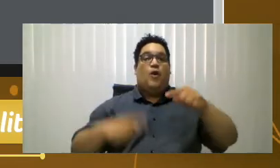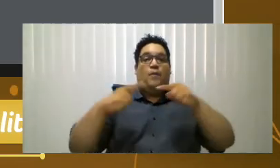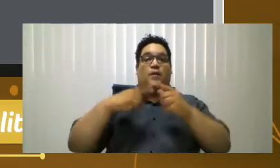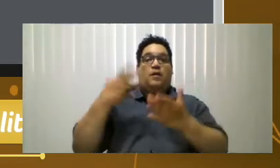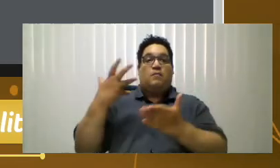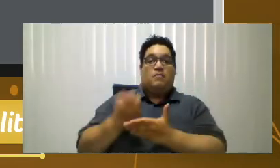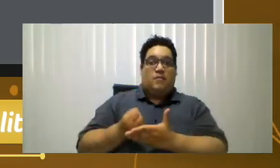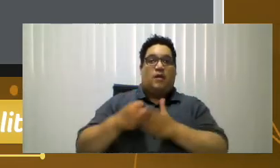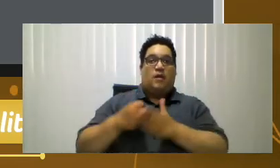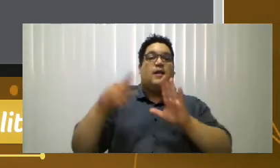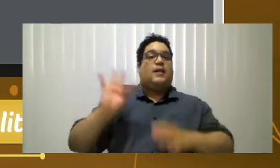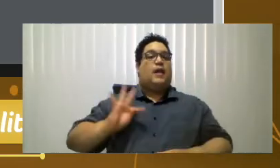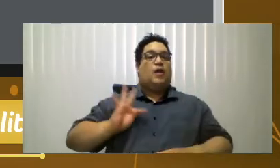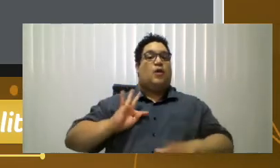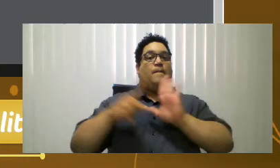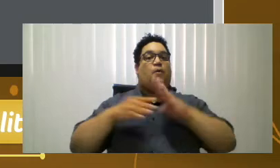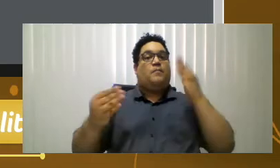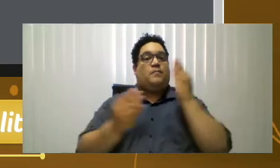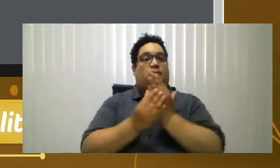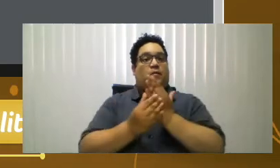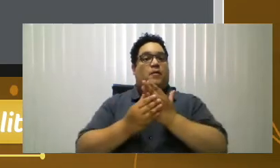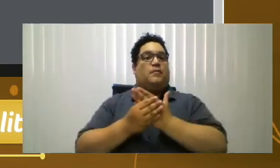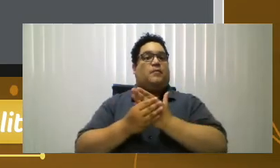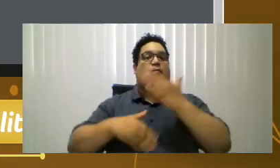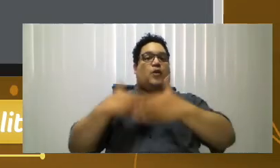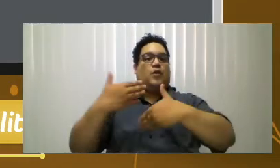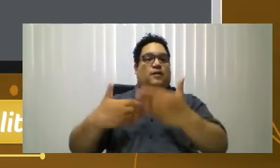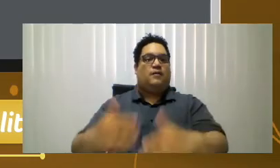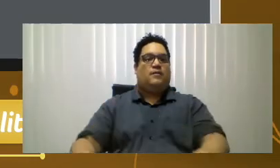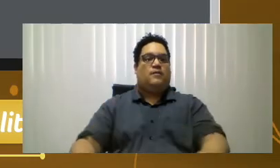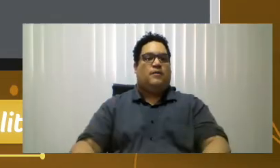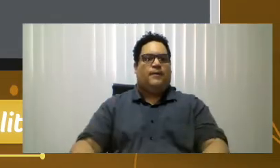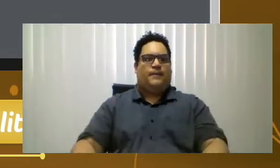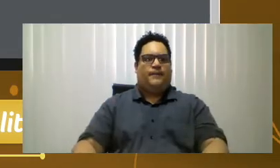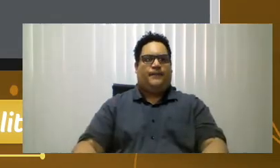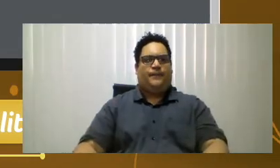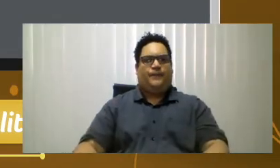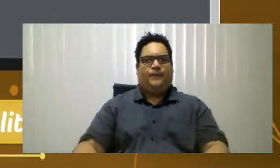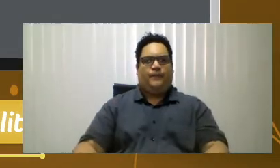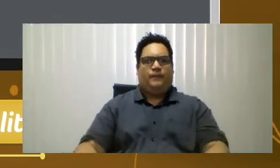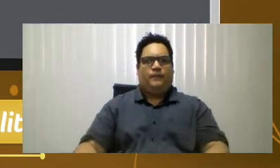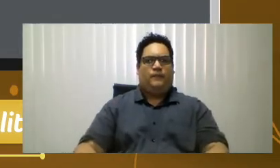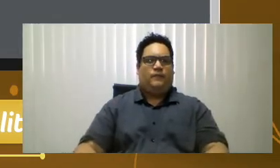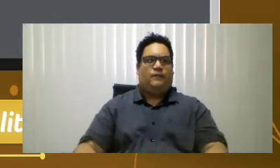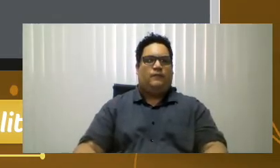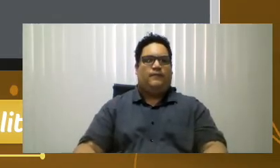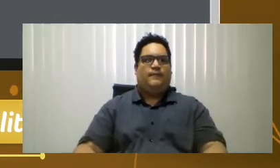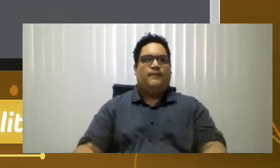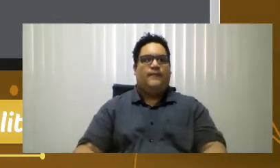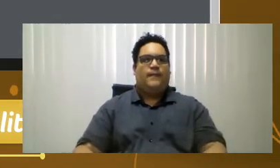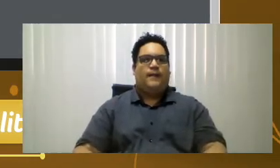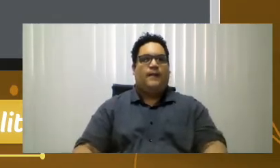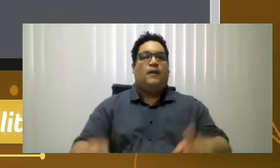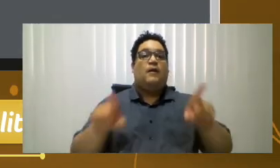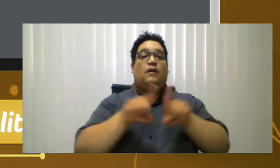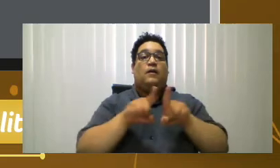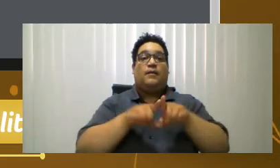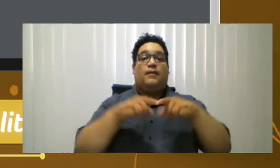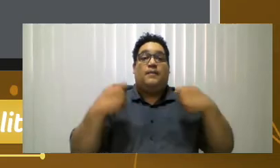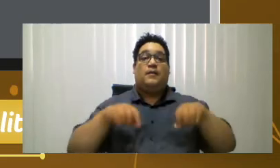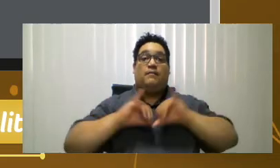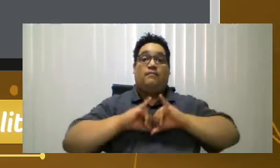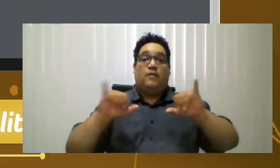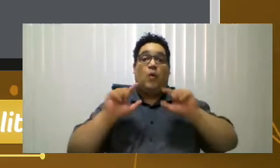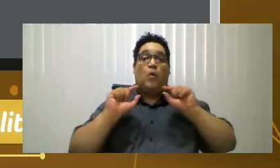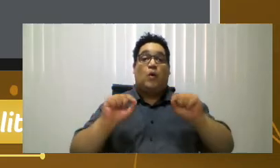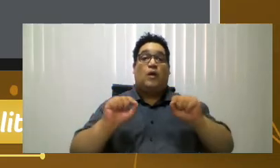documento técnico para o processo. Ô Silas, é importante destacar que essa carta-imagem é